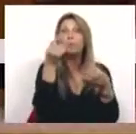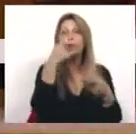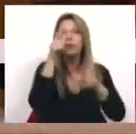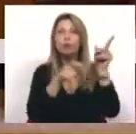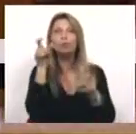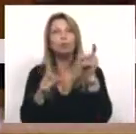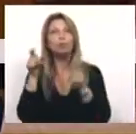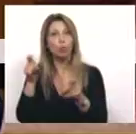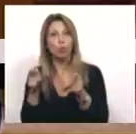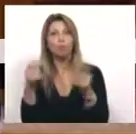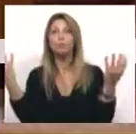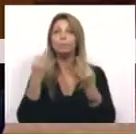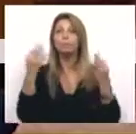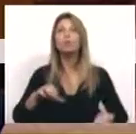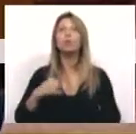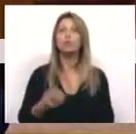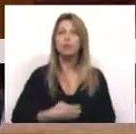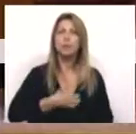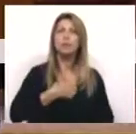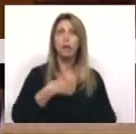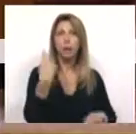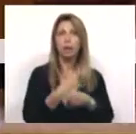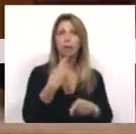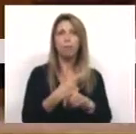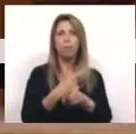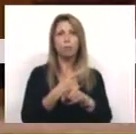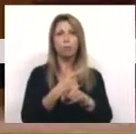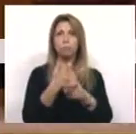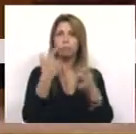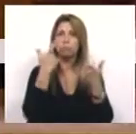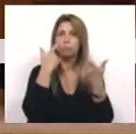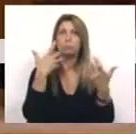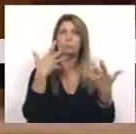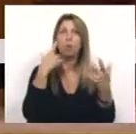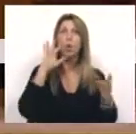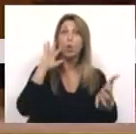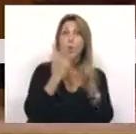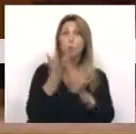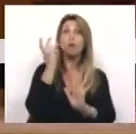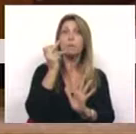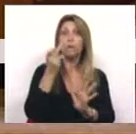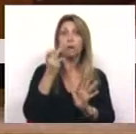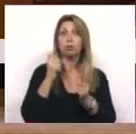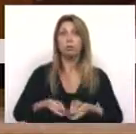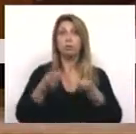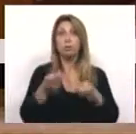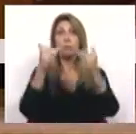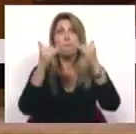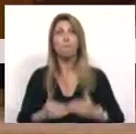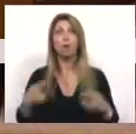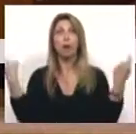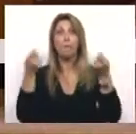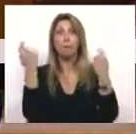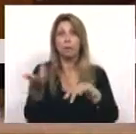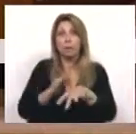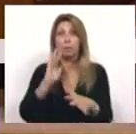De facto, os Verdes sentem que, para além de ser notório que nos últimos anos se desinvestiu em campanhas de sensibilização, o